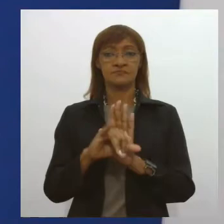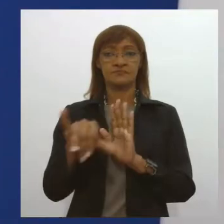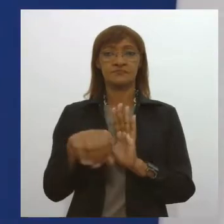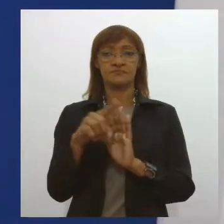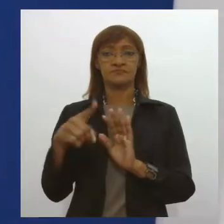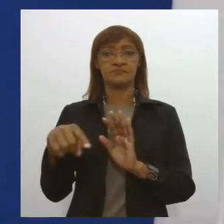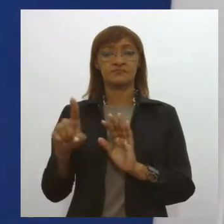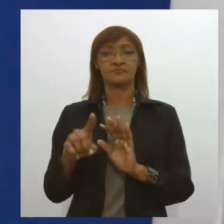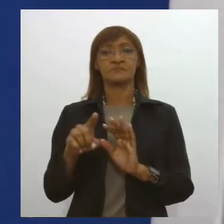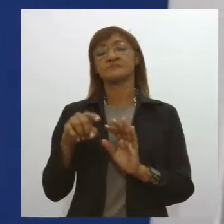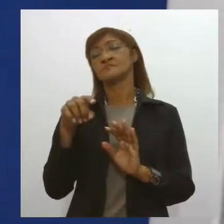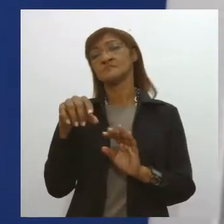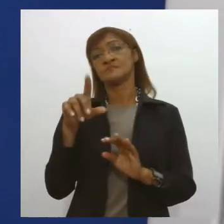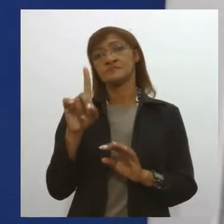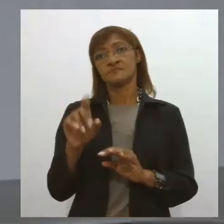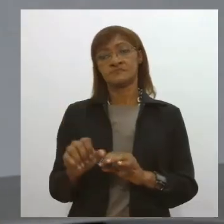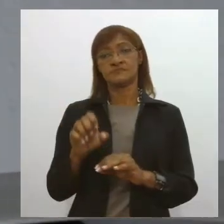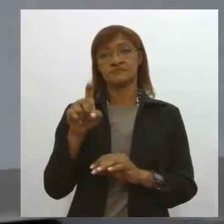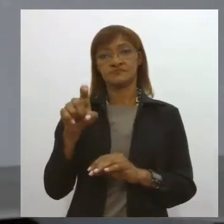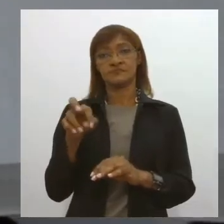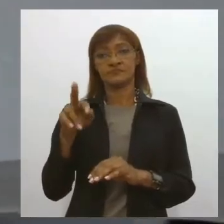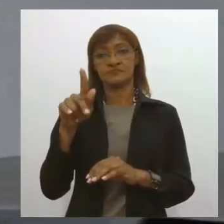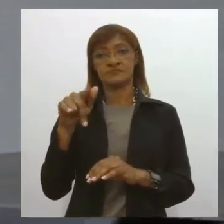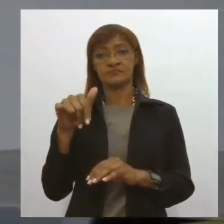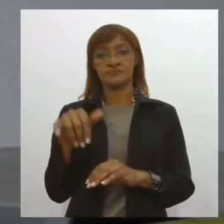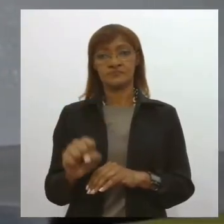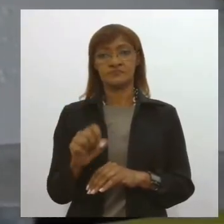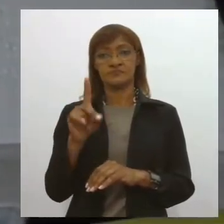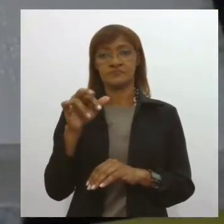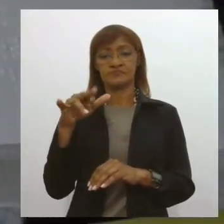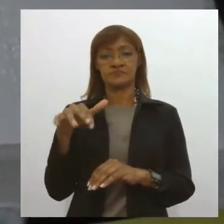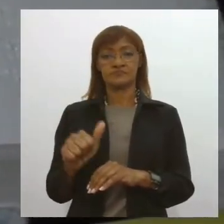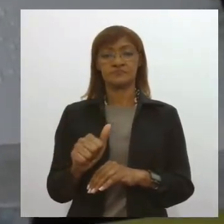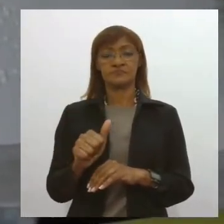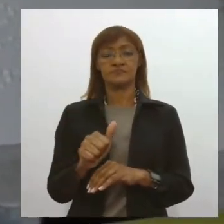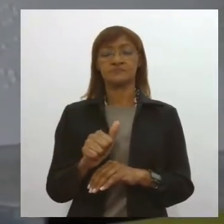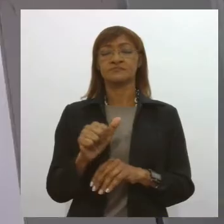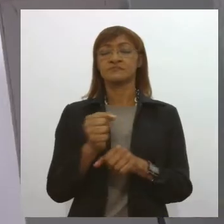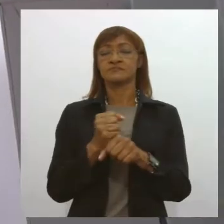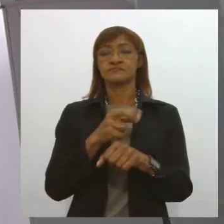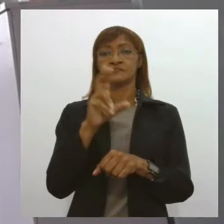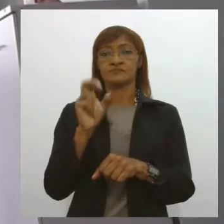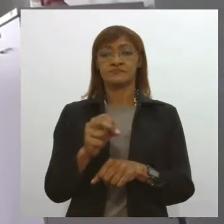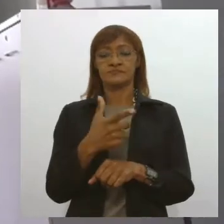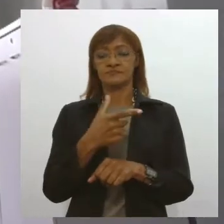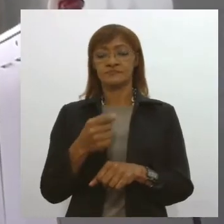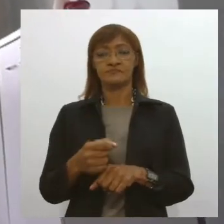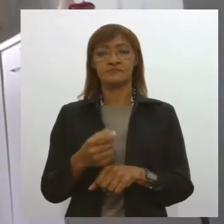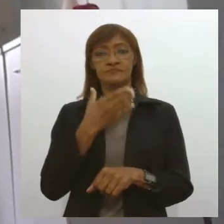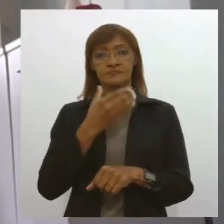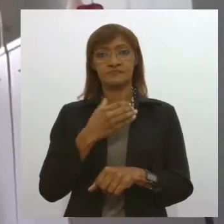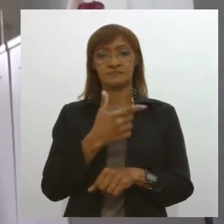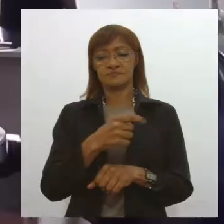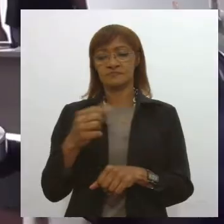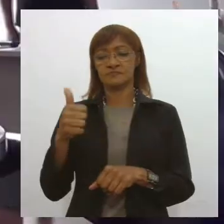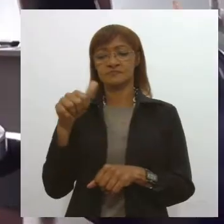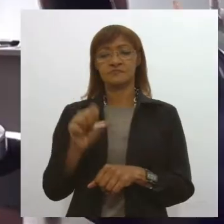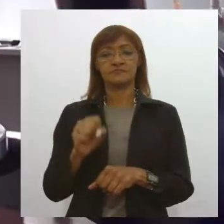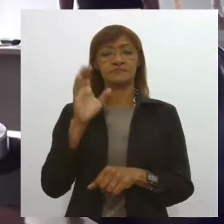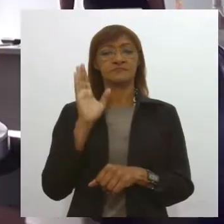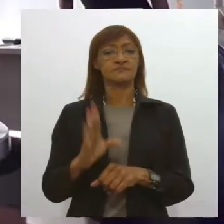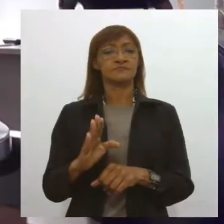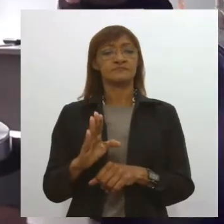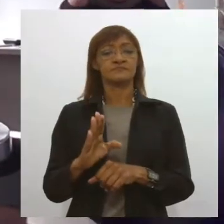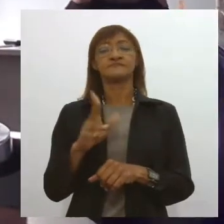Dória a partir da Resolução 50, de 20 de dezembro de 2018. De acordo com o bibliotecário Celso Iris da